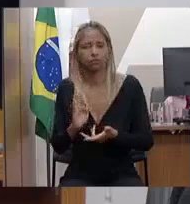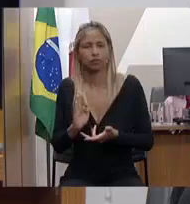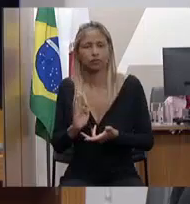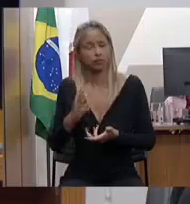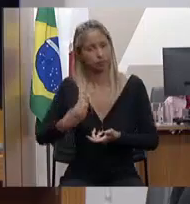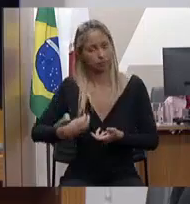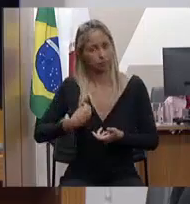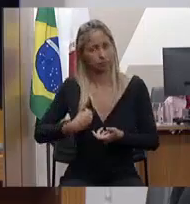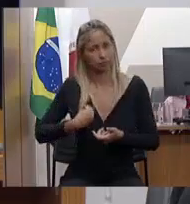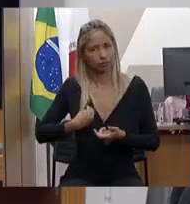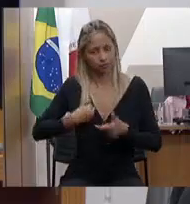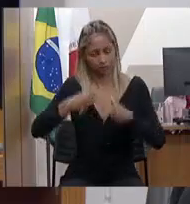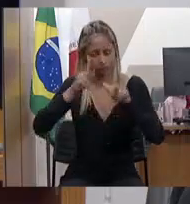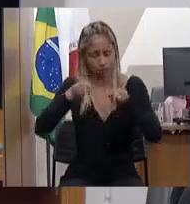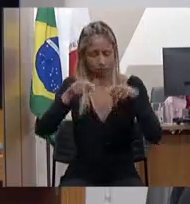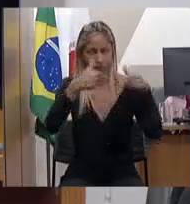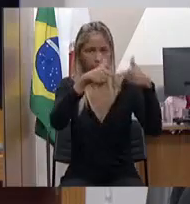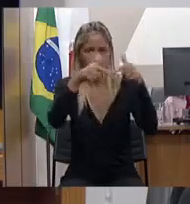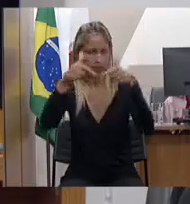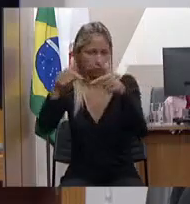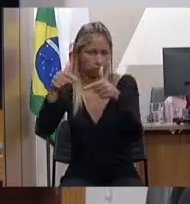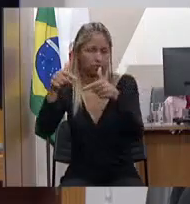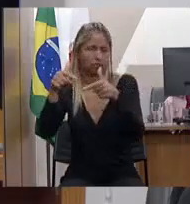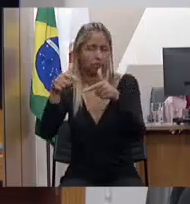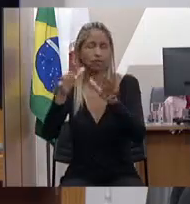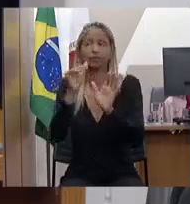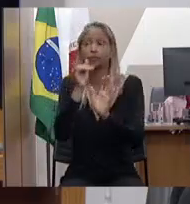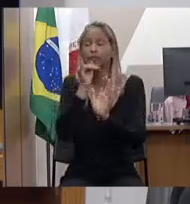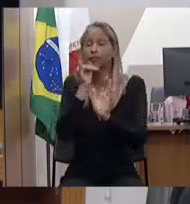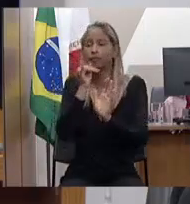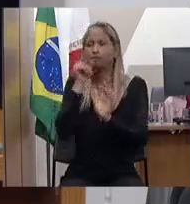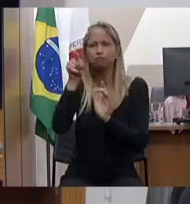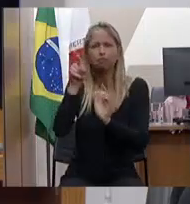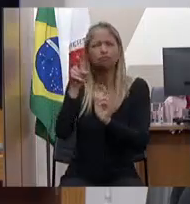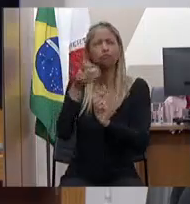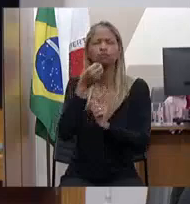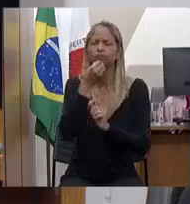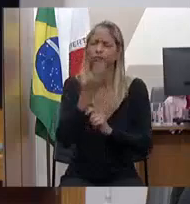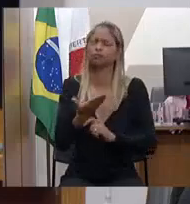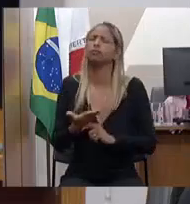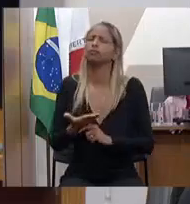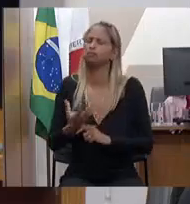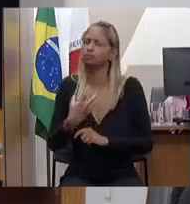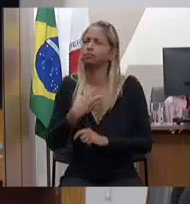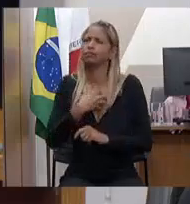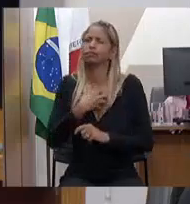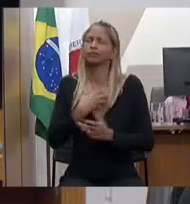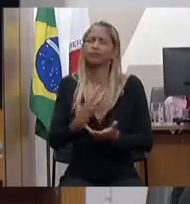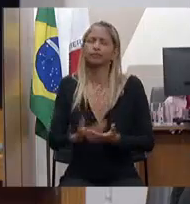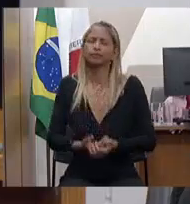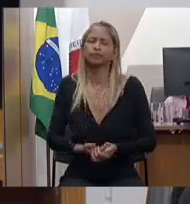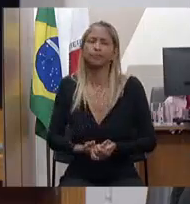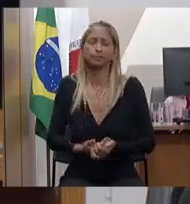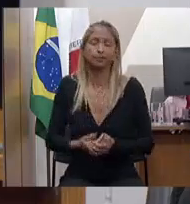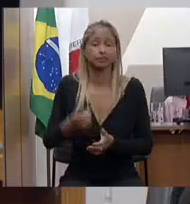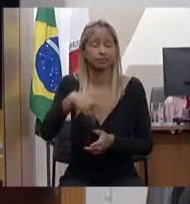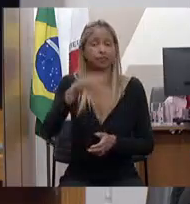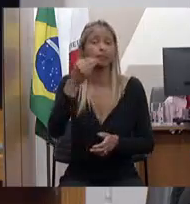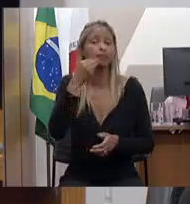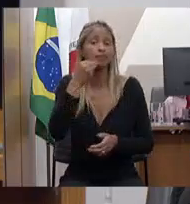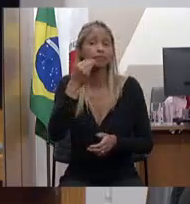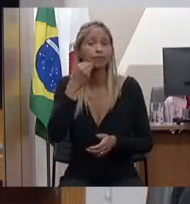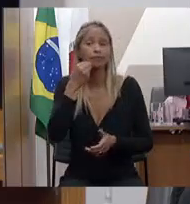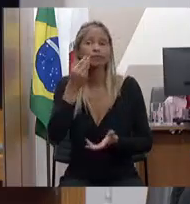as participações dos trabalhadores Então ele deu um exemplo muito legal né e a gente tenta lá